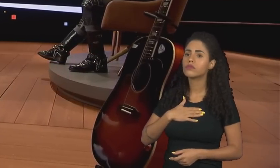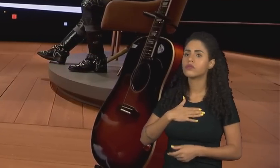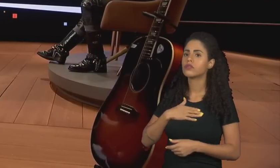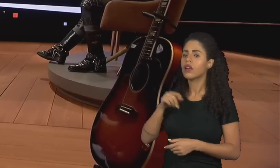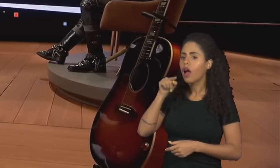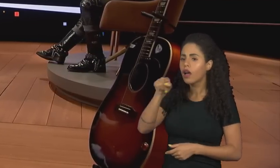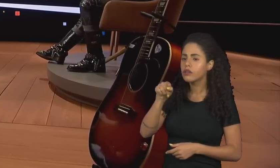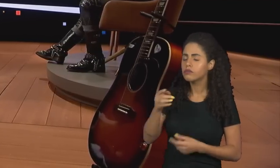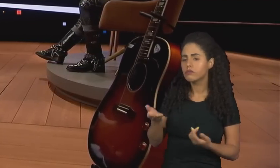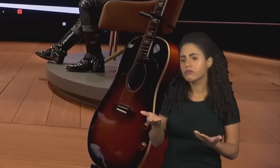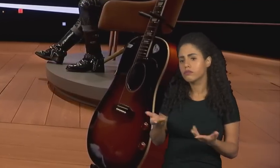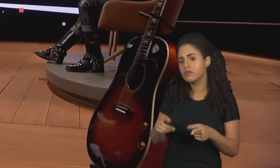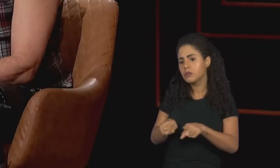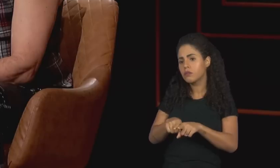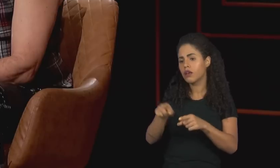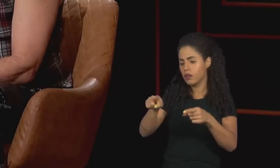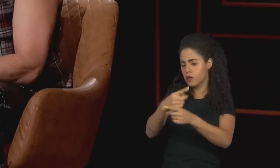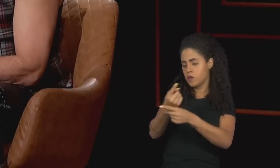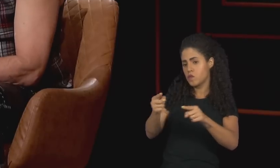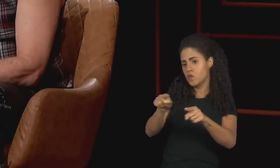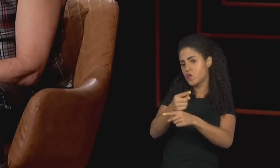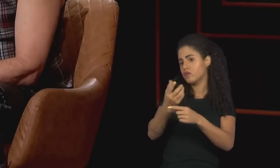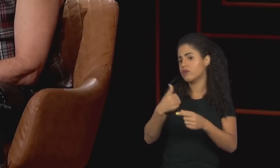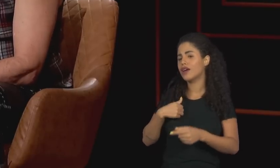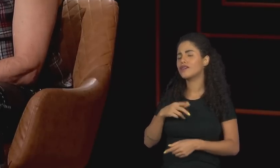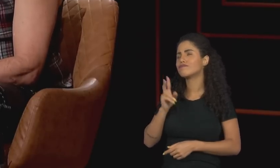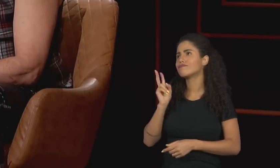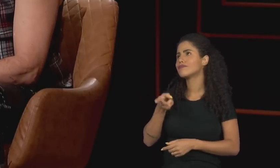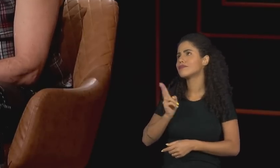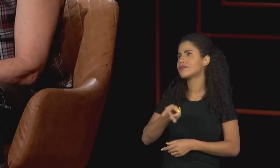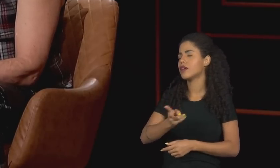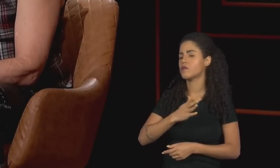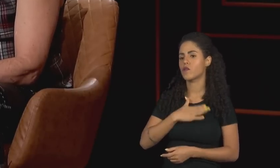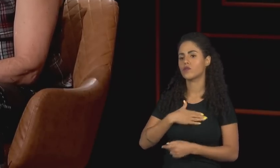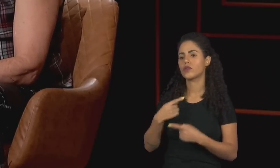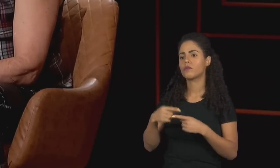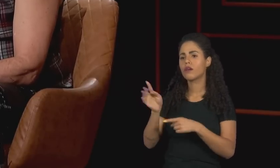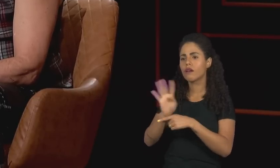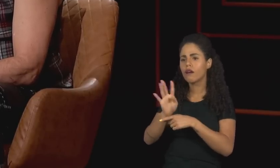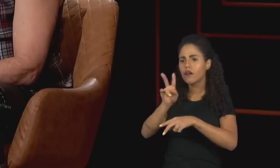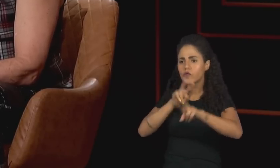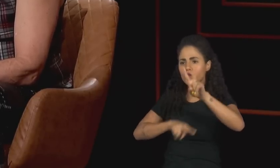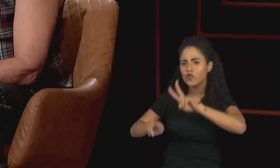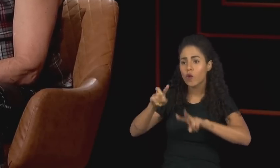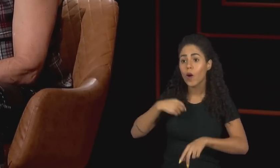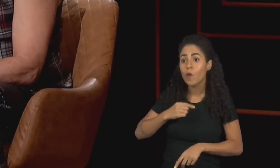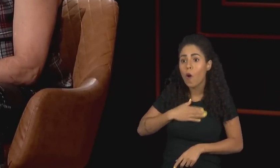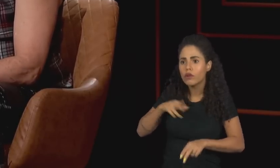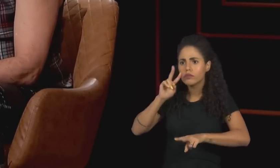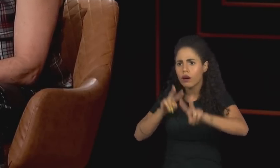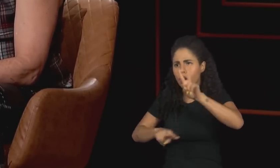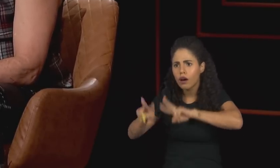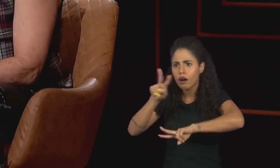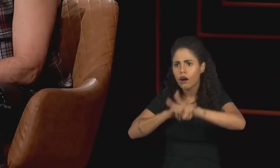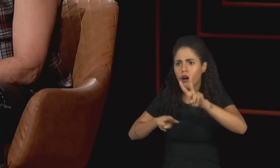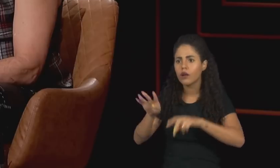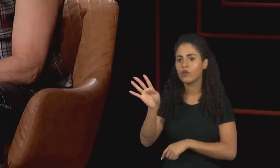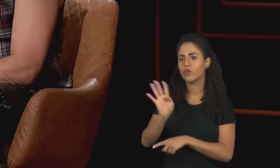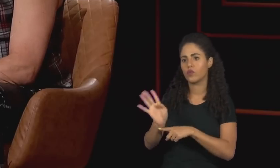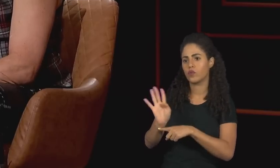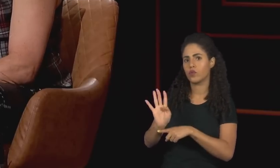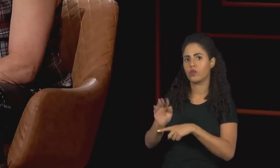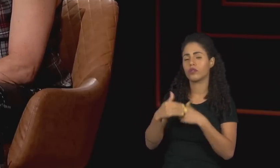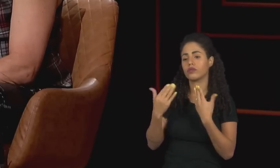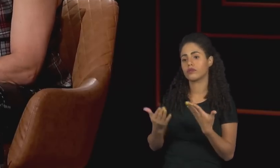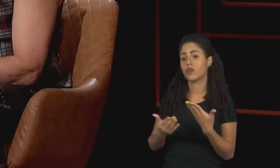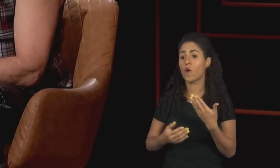Isso chegou até na música... Sei lá, eu sempre gostei de clipes porque eu sou uma pessoa visual, eu acho interessante, mas já vi muitas críticas perante isso. O Louis